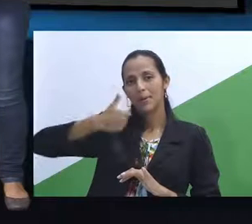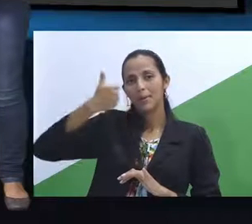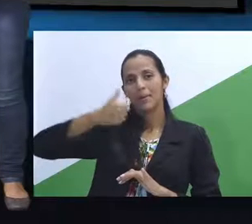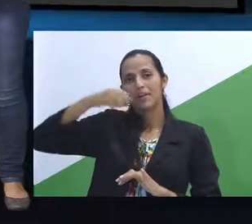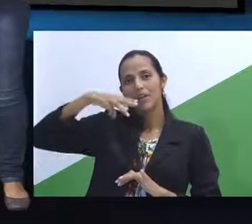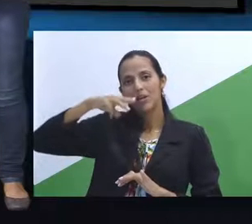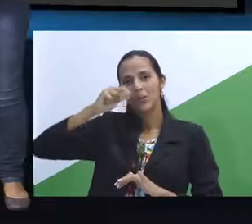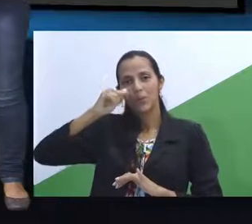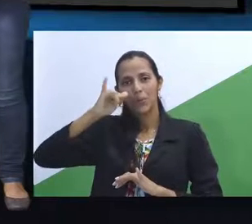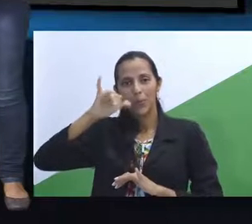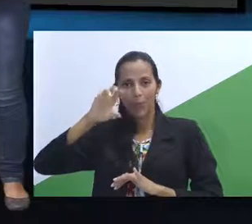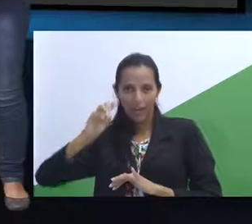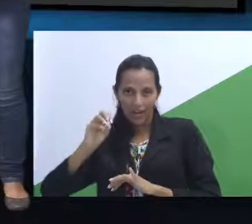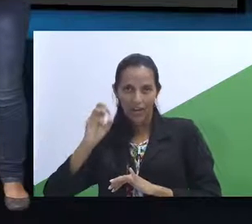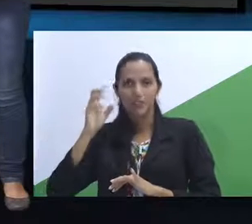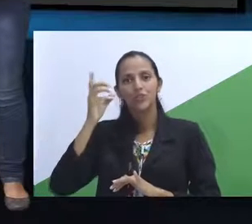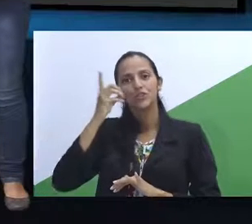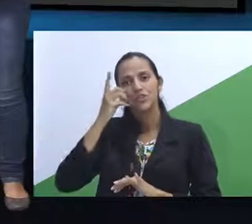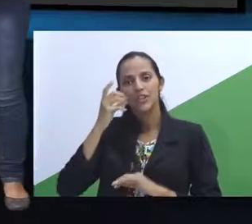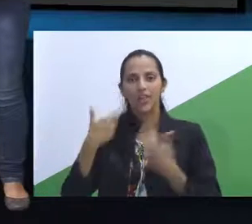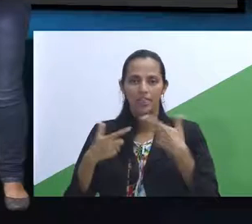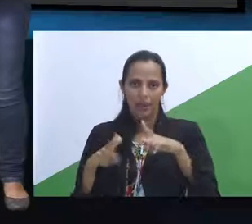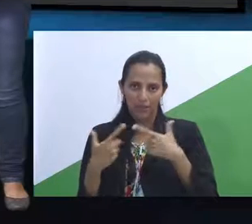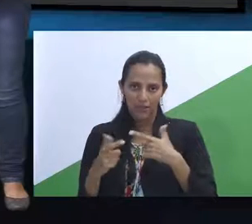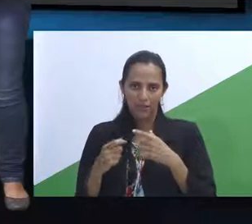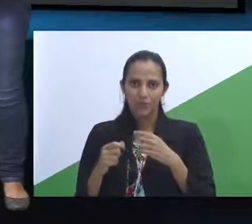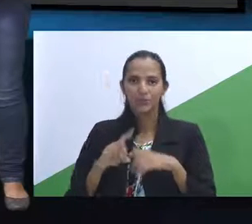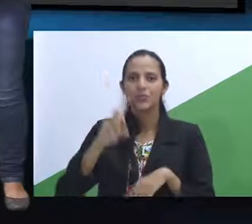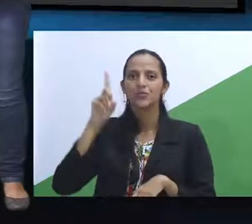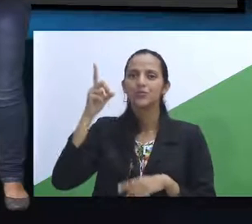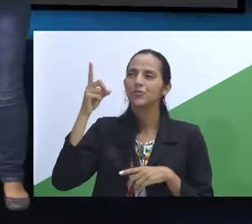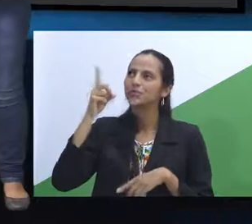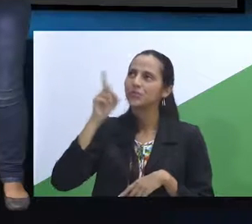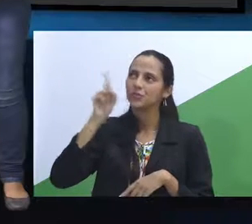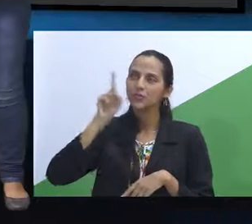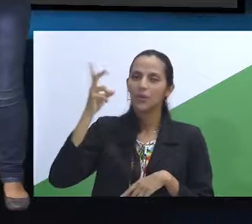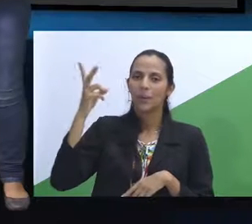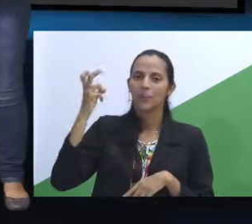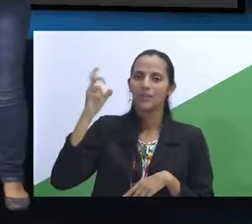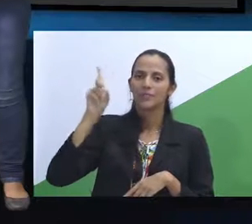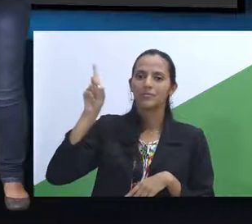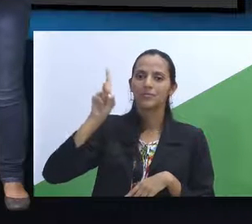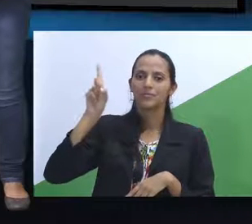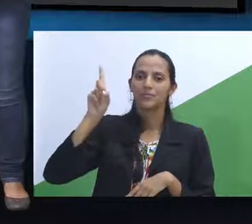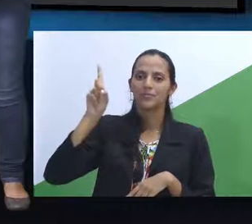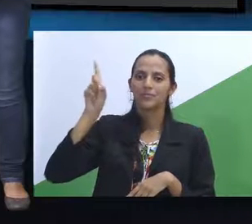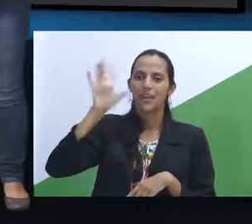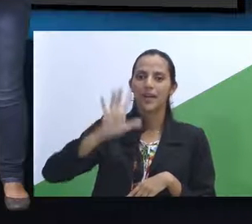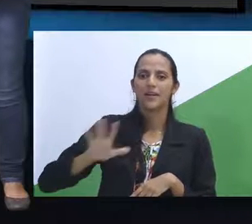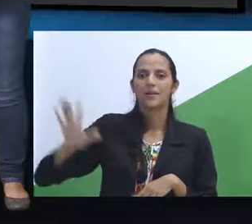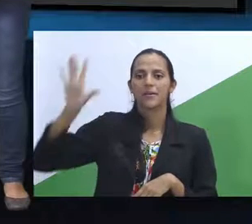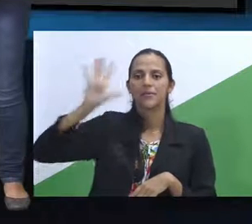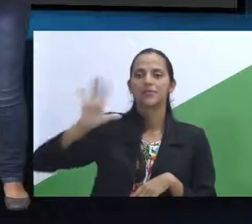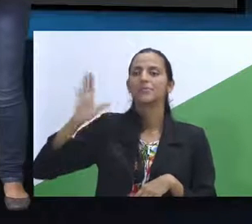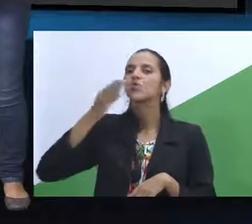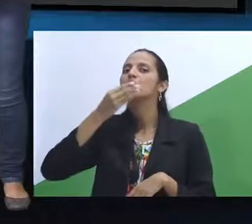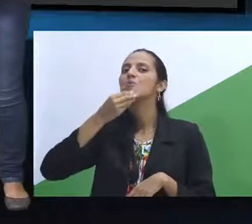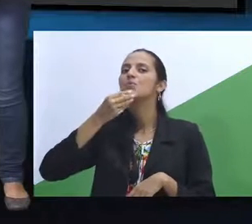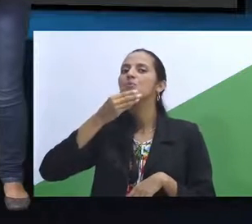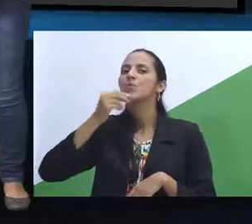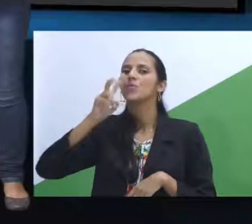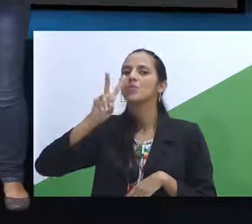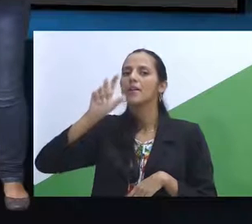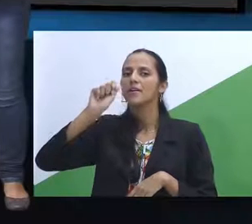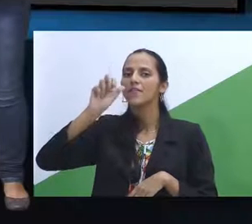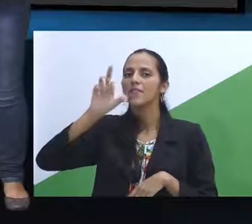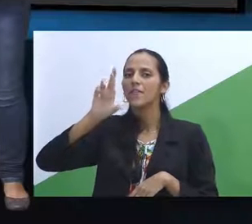nação, tá? Então, a gente tem aí o cartaz, né, olhem as estrelinhas em volta do Vargas, né, então, quer dizer, esse departamento de imprensa e